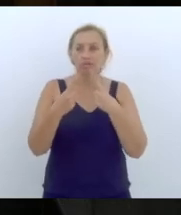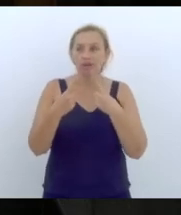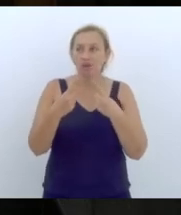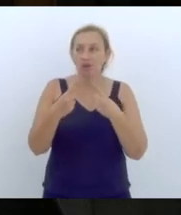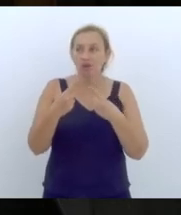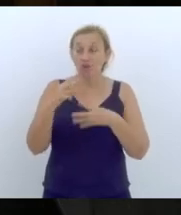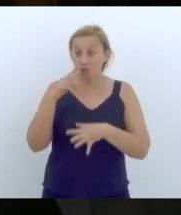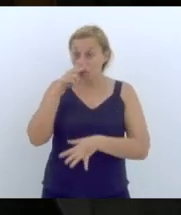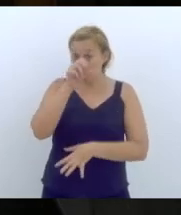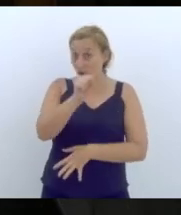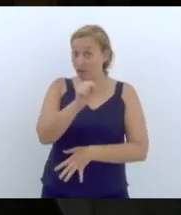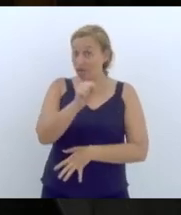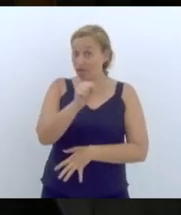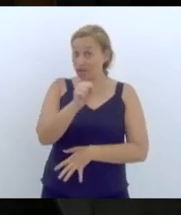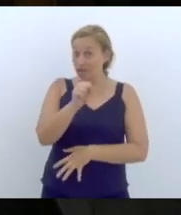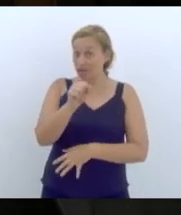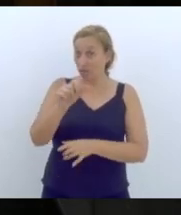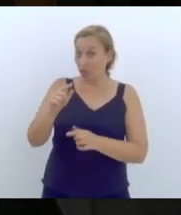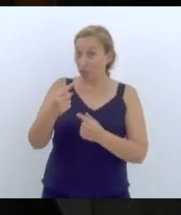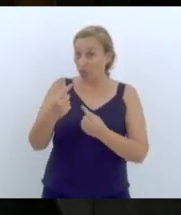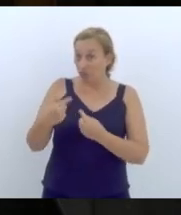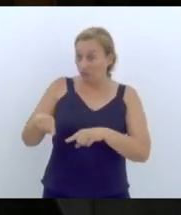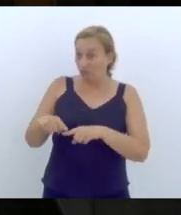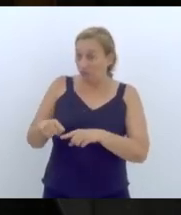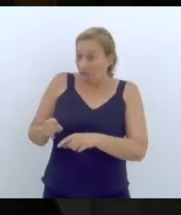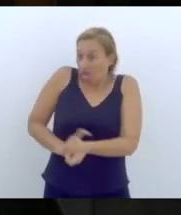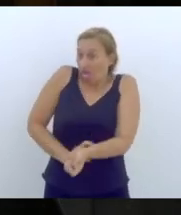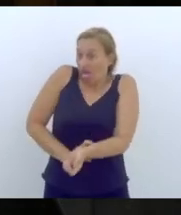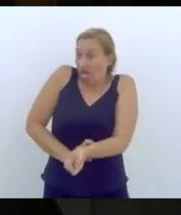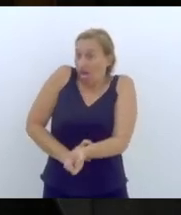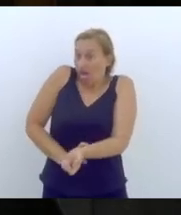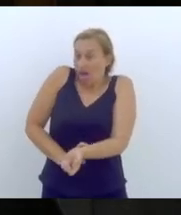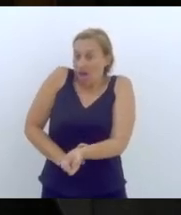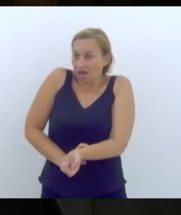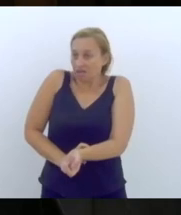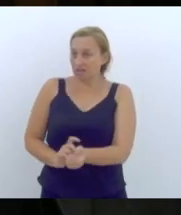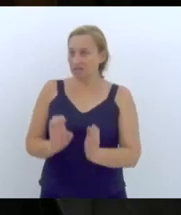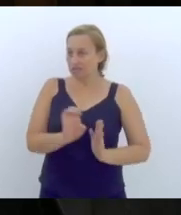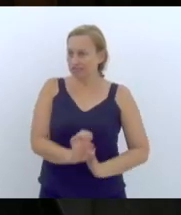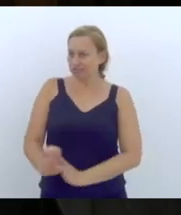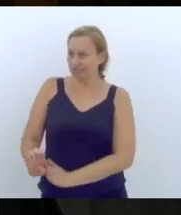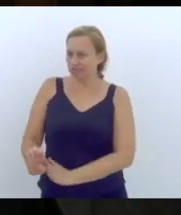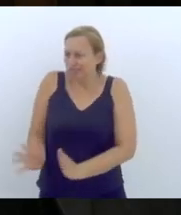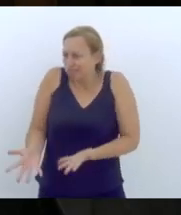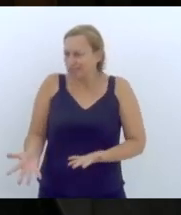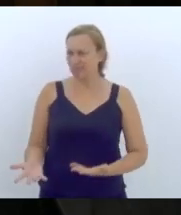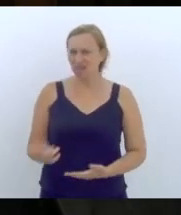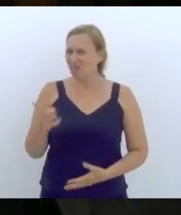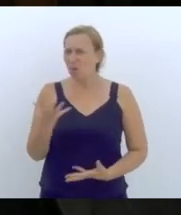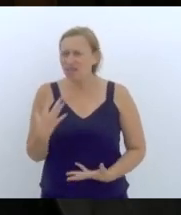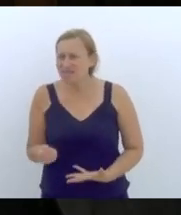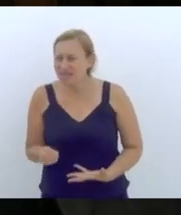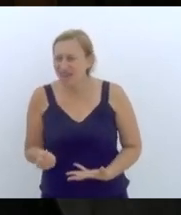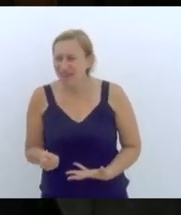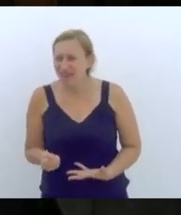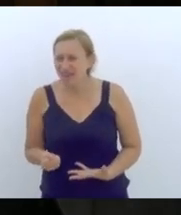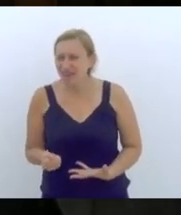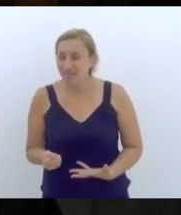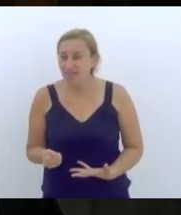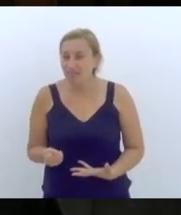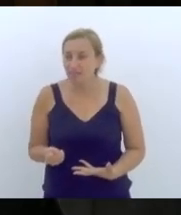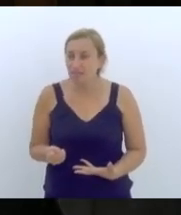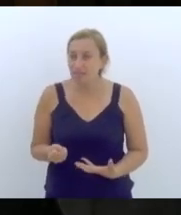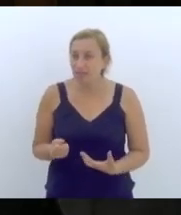acalorado pelo ataque de histerismo da esquerda, que não aceita ser